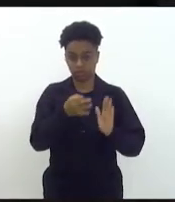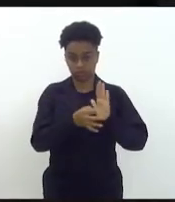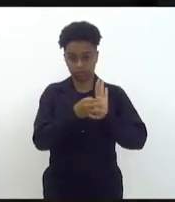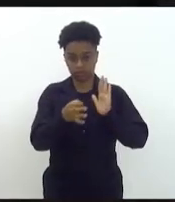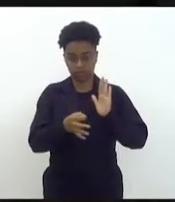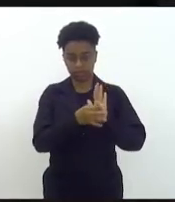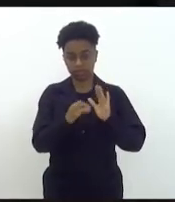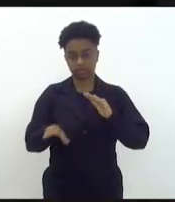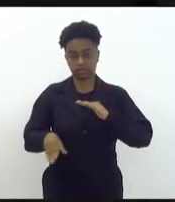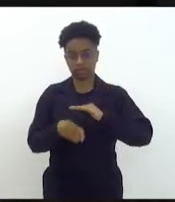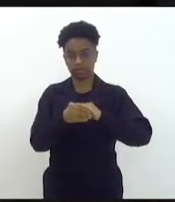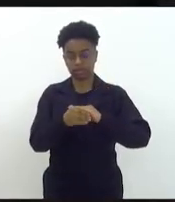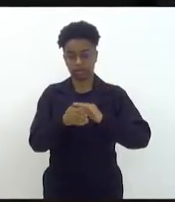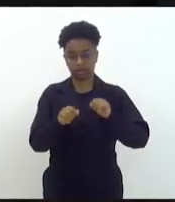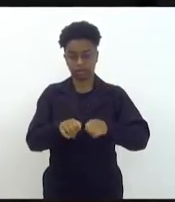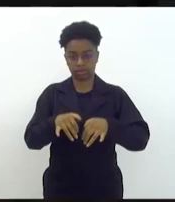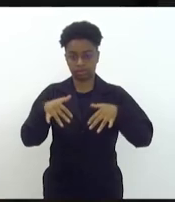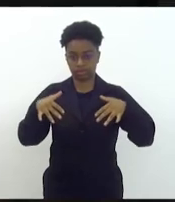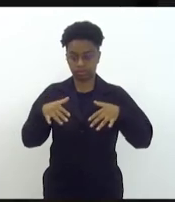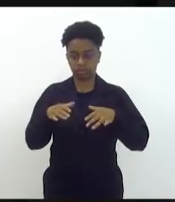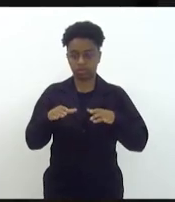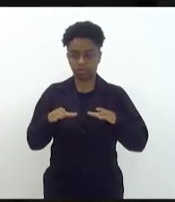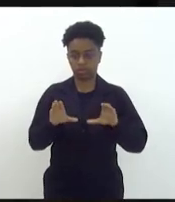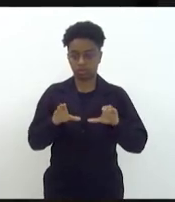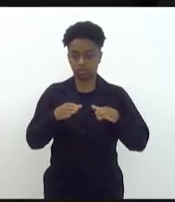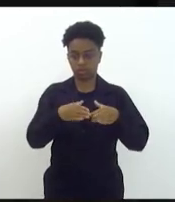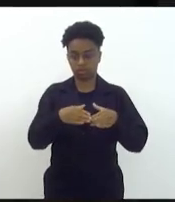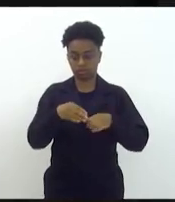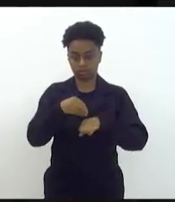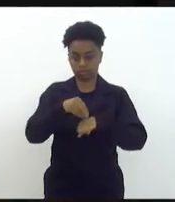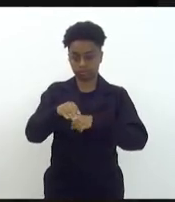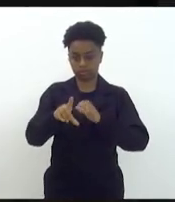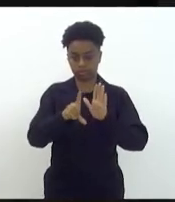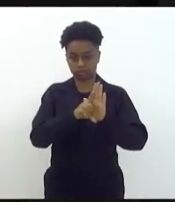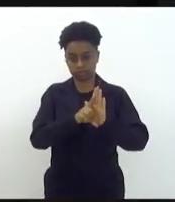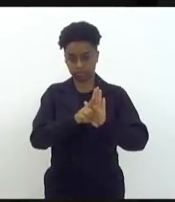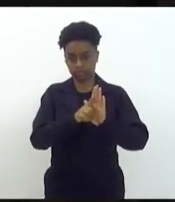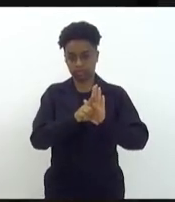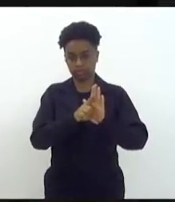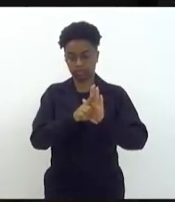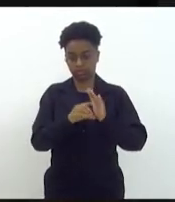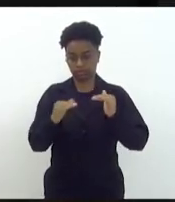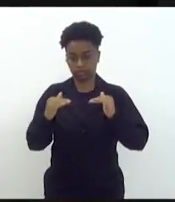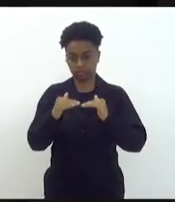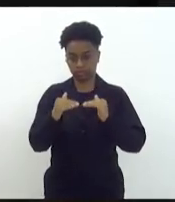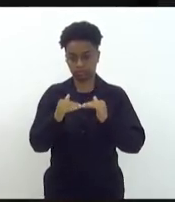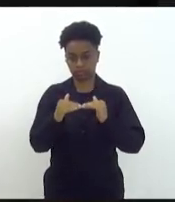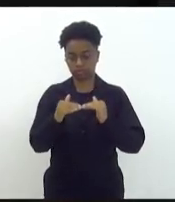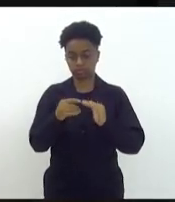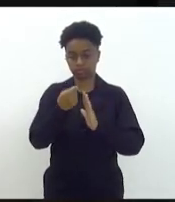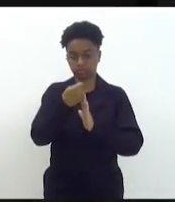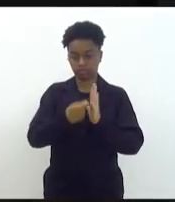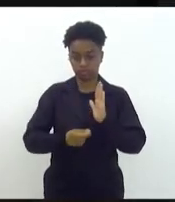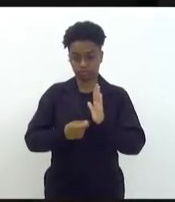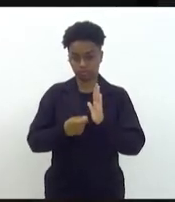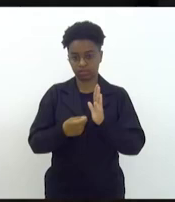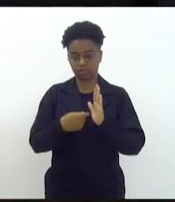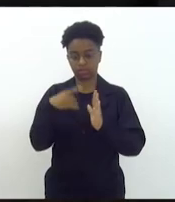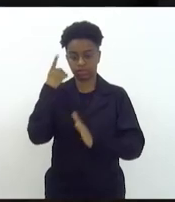as emendas de plenário da comissão de indicações legislativas favorável relatores